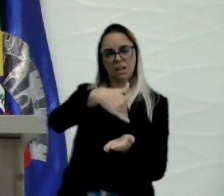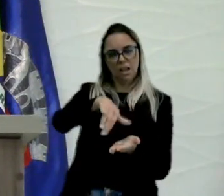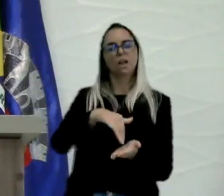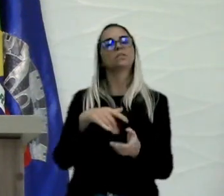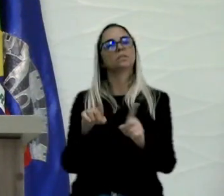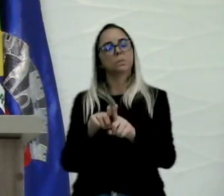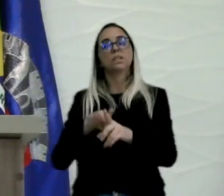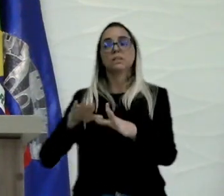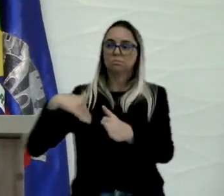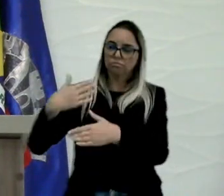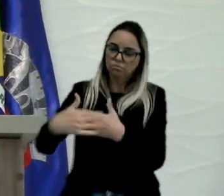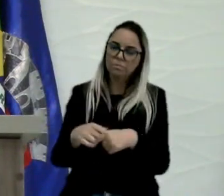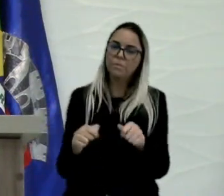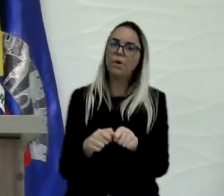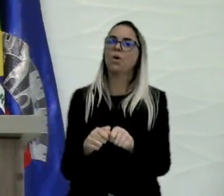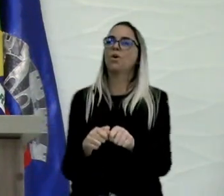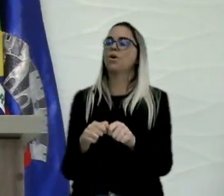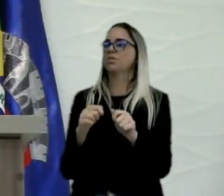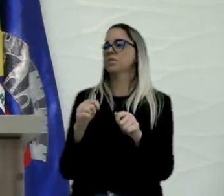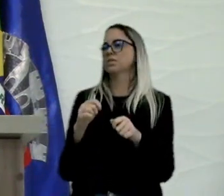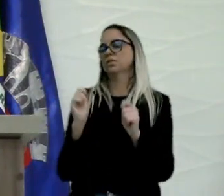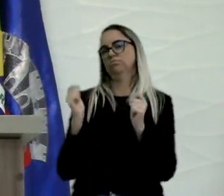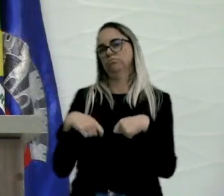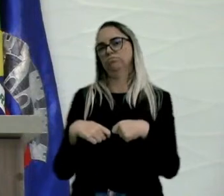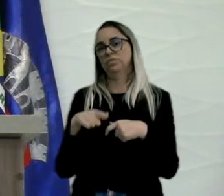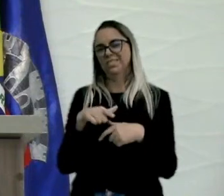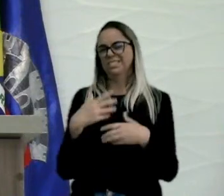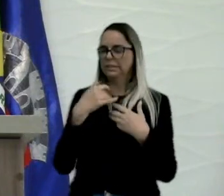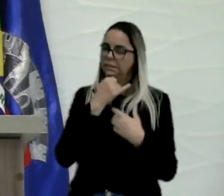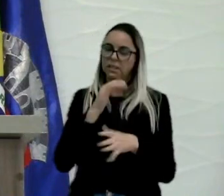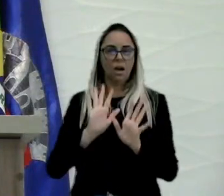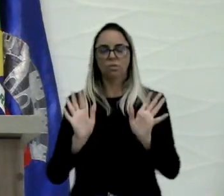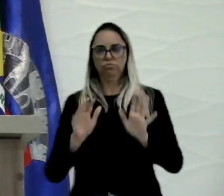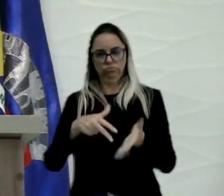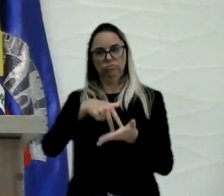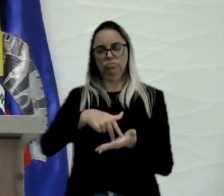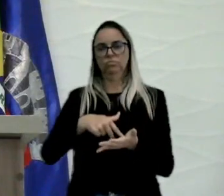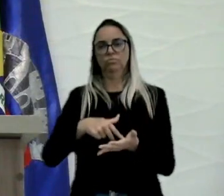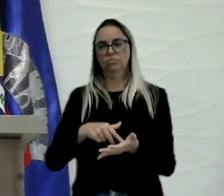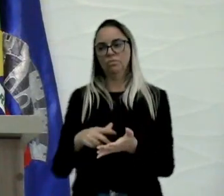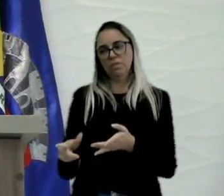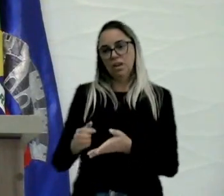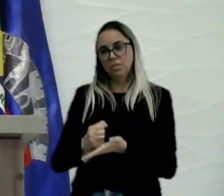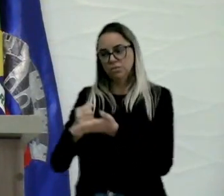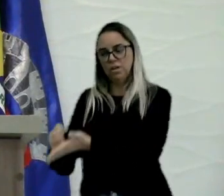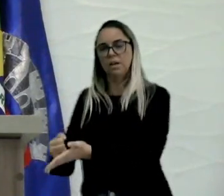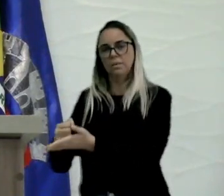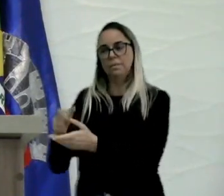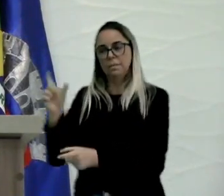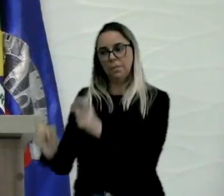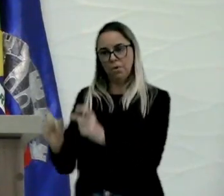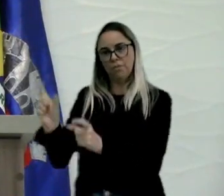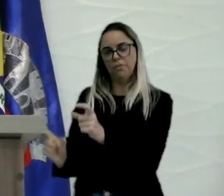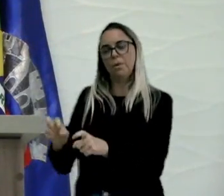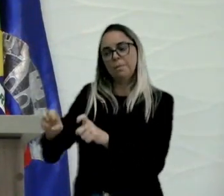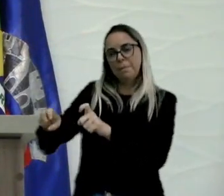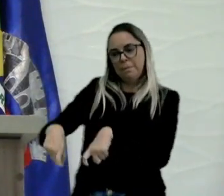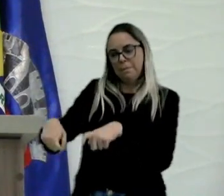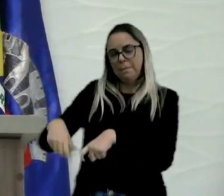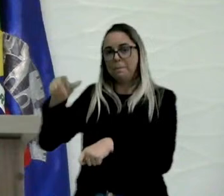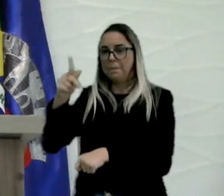proceda né não esmoreça diante dessa necessidade do povo do Povoado da pimenta e a gente possa ao fim desse